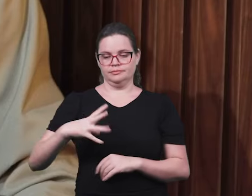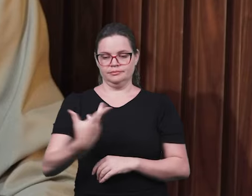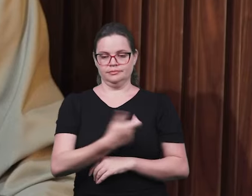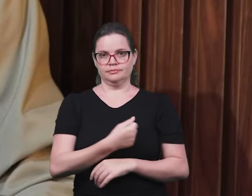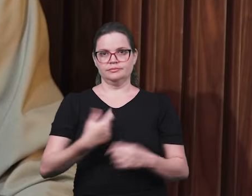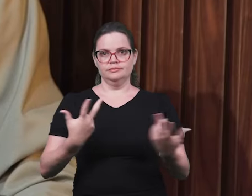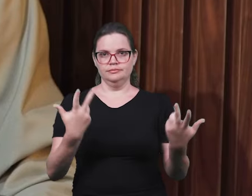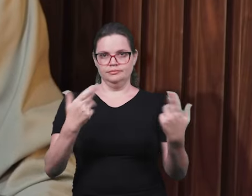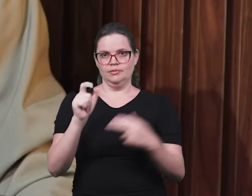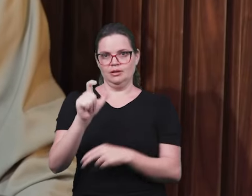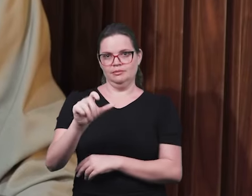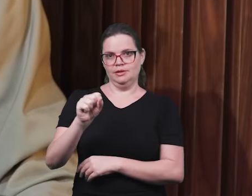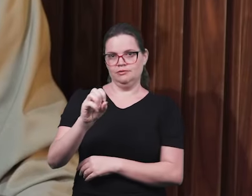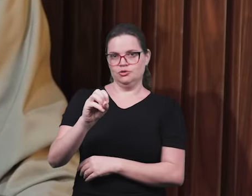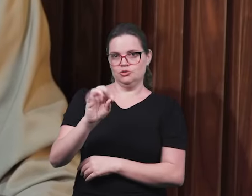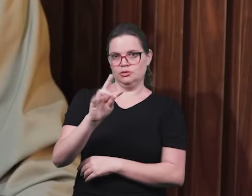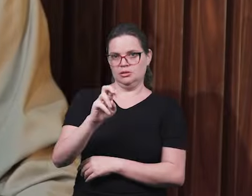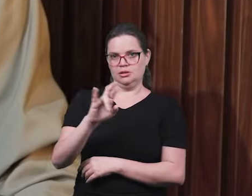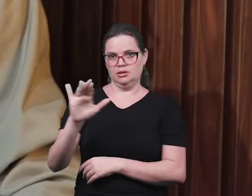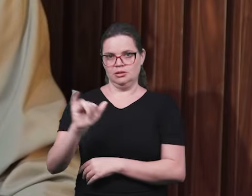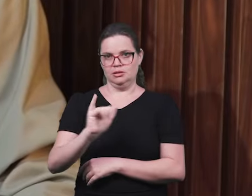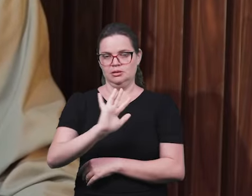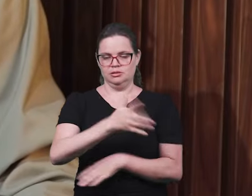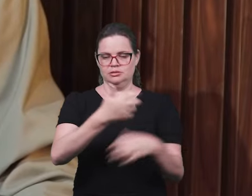Salvação como soteria, como foi bem colocado,